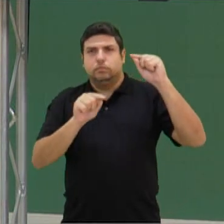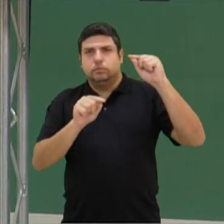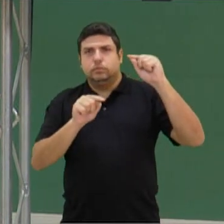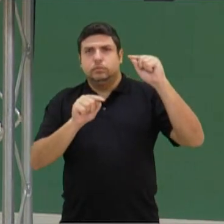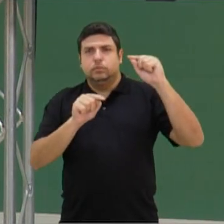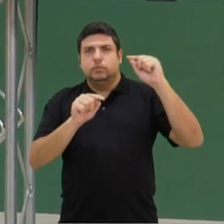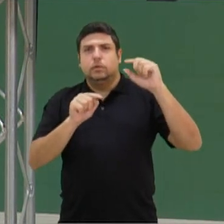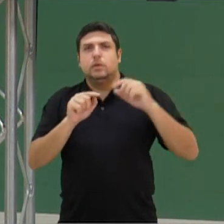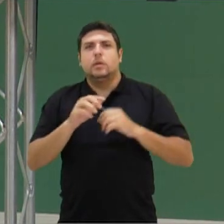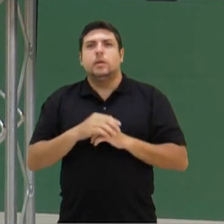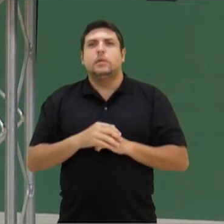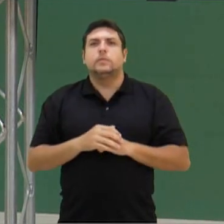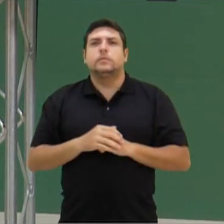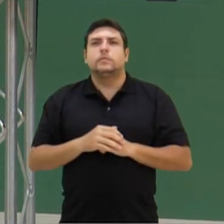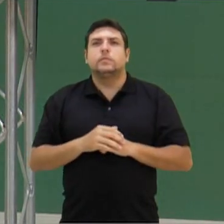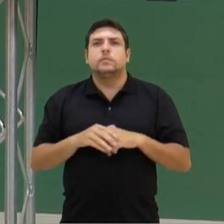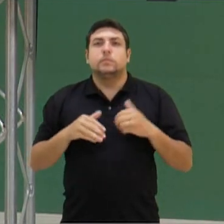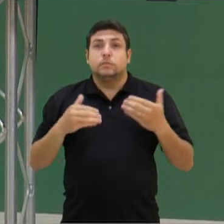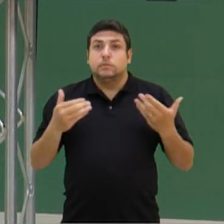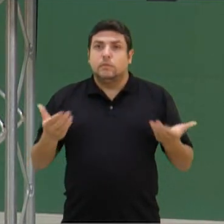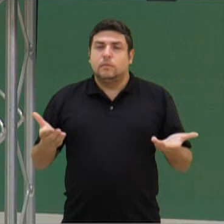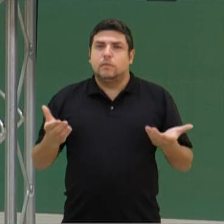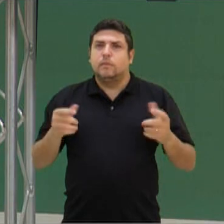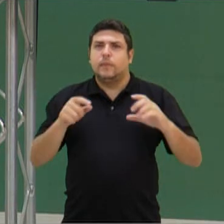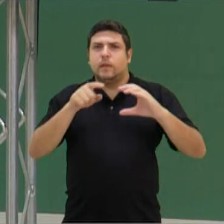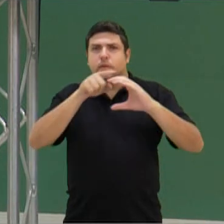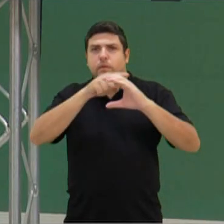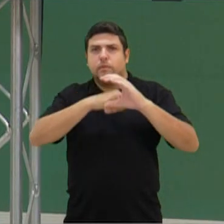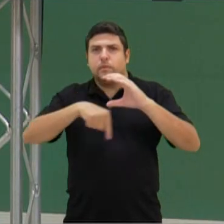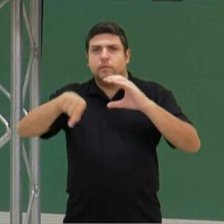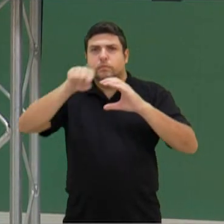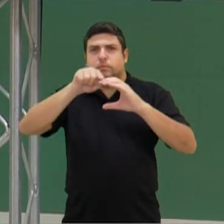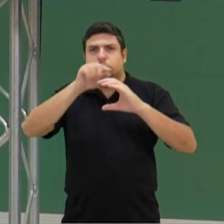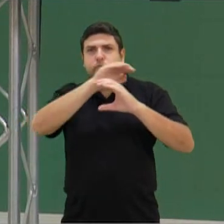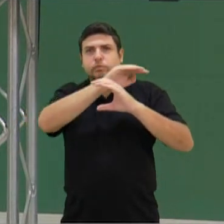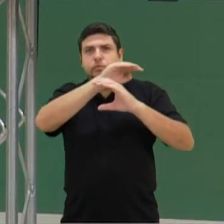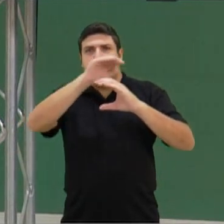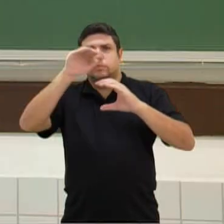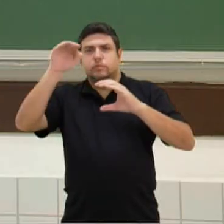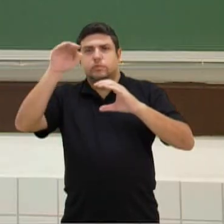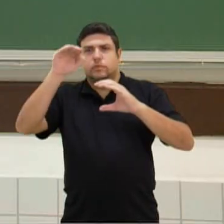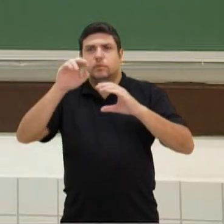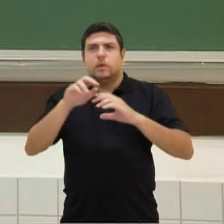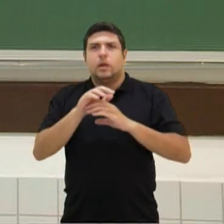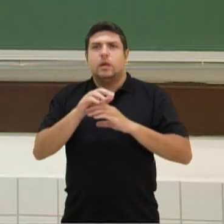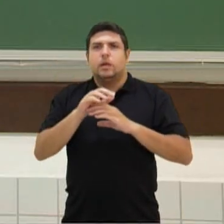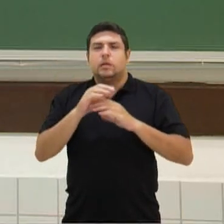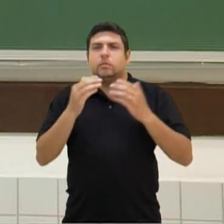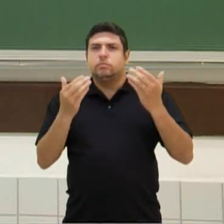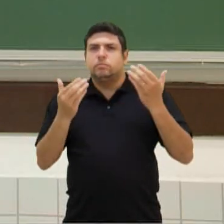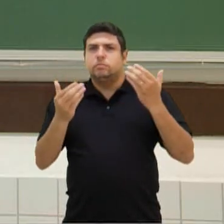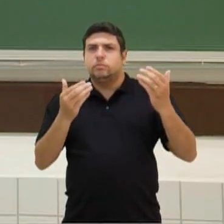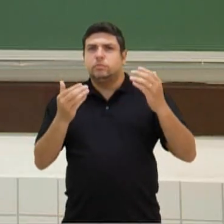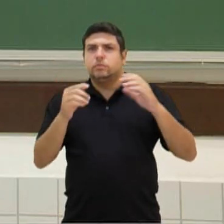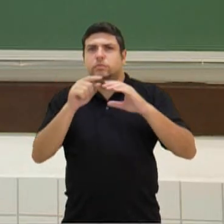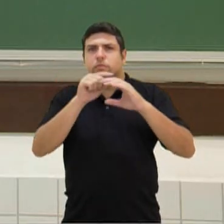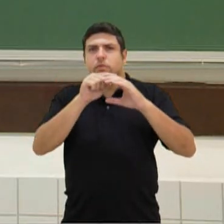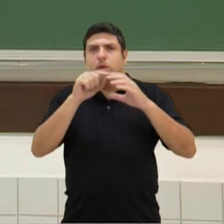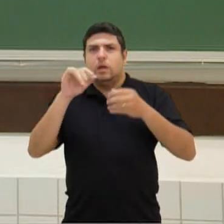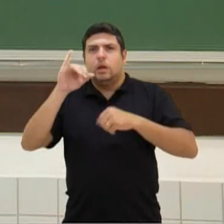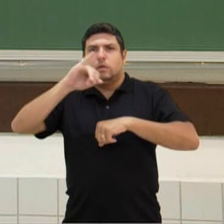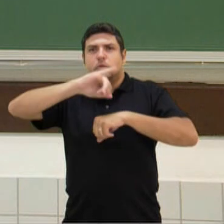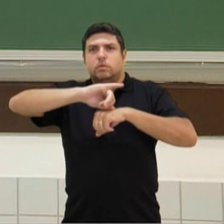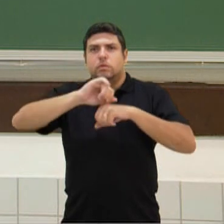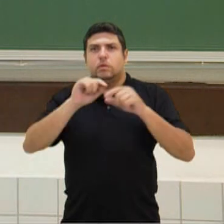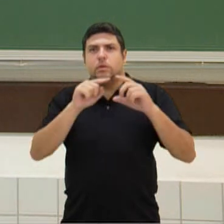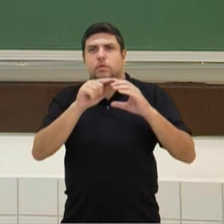Então, posição relativa. A posição relativa é em relação a. Então, a posição da reta em relação ao centro da